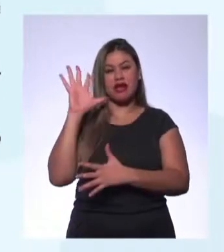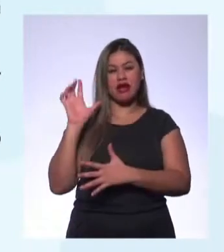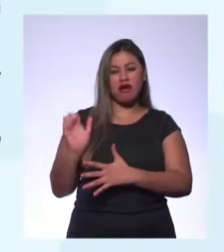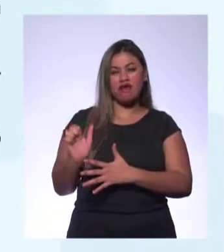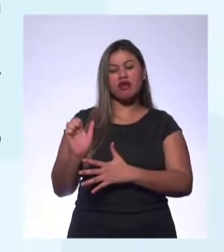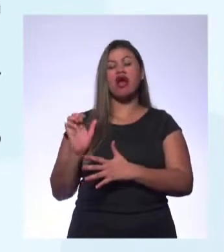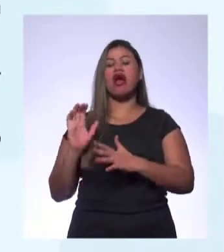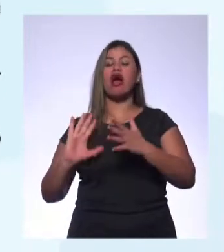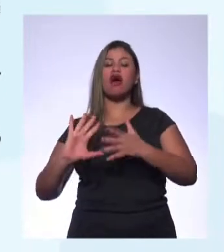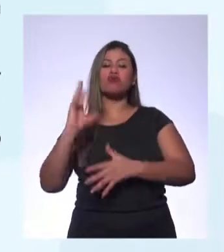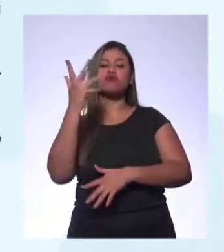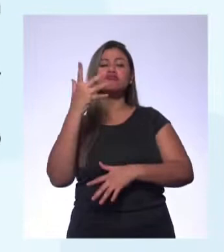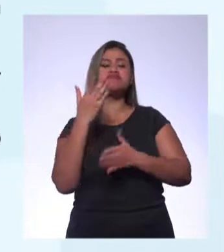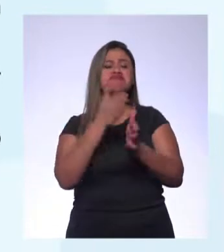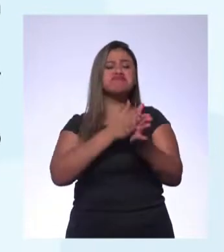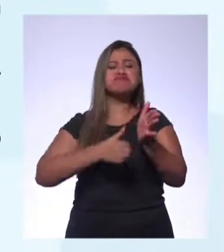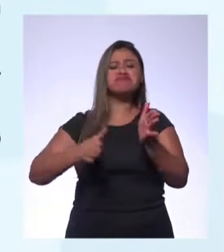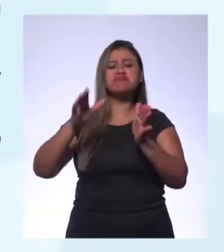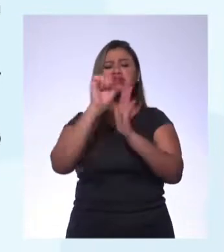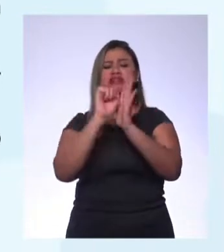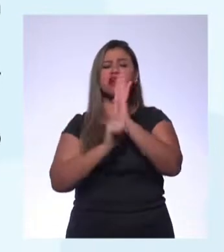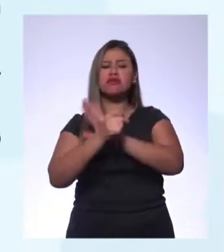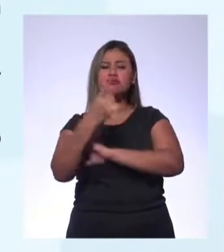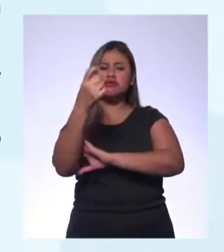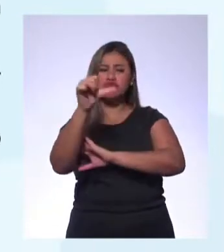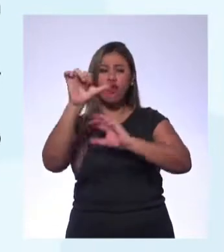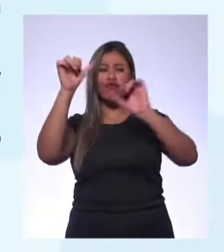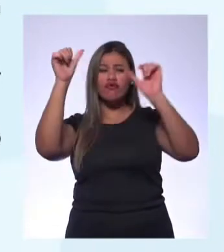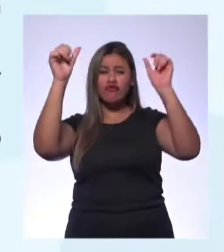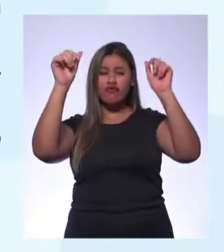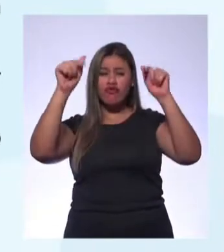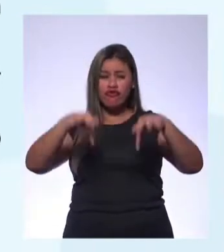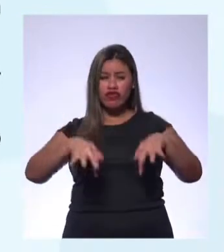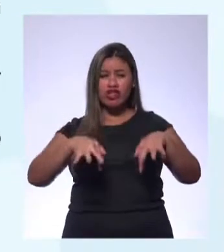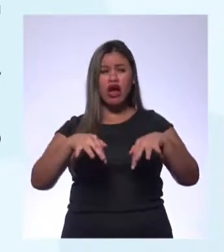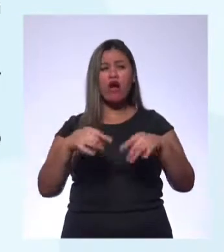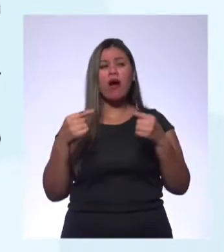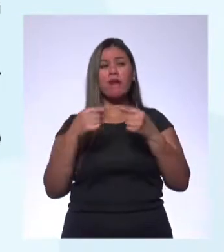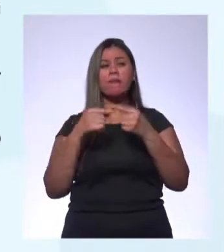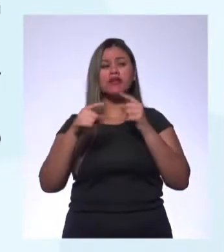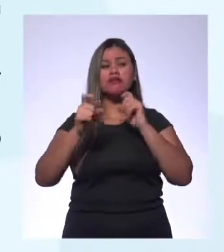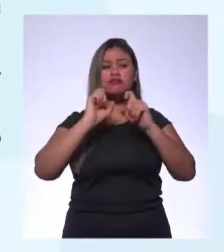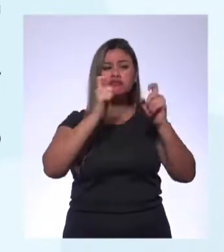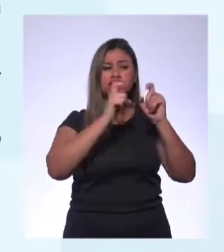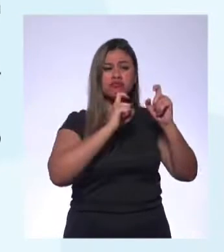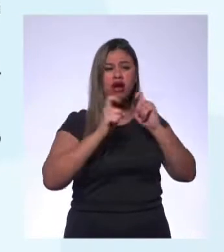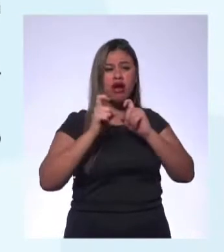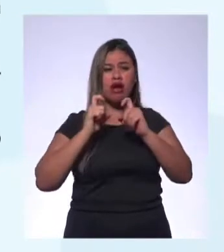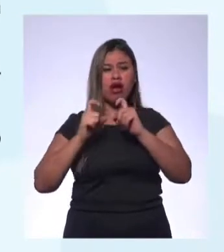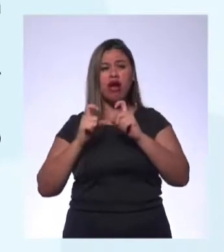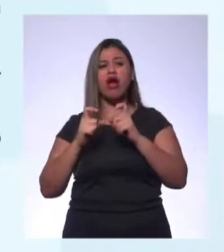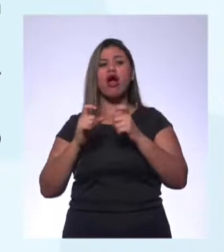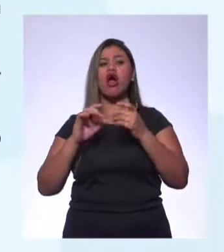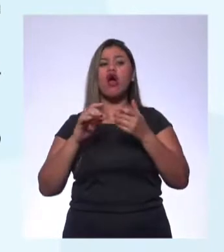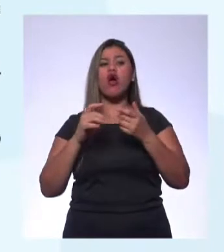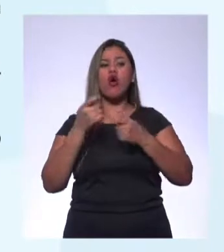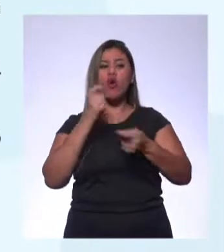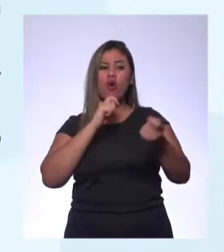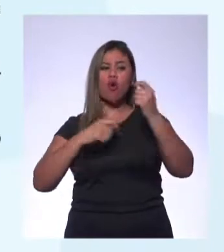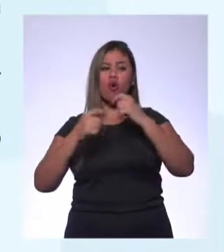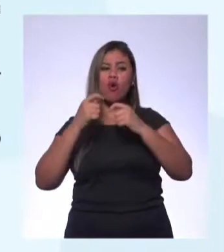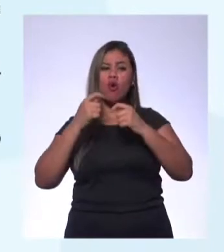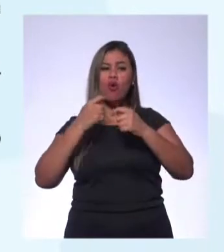do século XIX, né? A culminância dela foi a Conferência de Berlim, e nessa segunda metade do